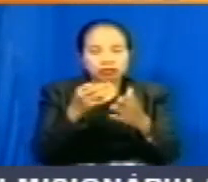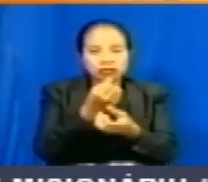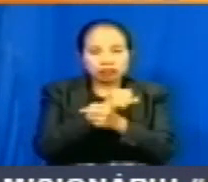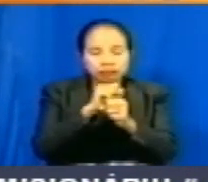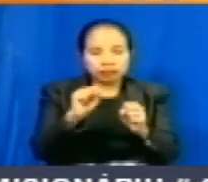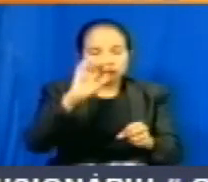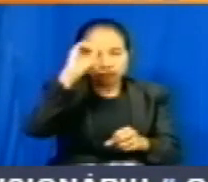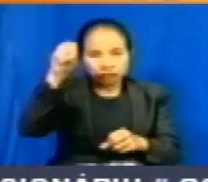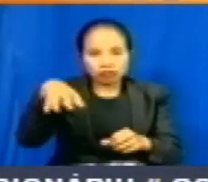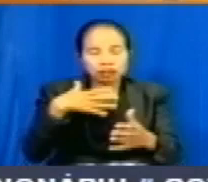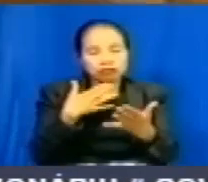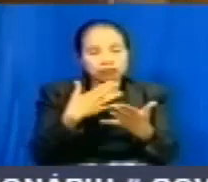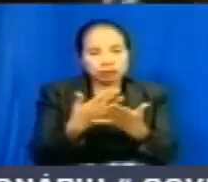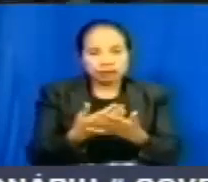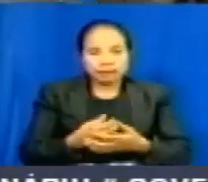lai.